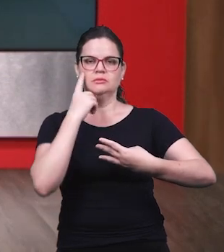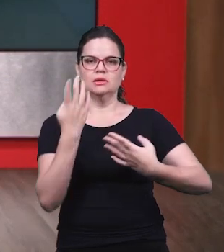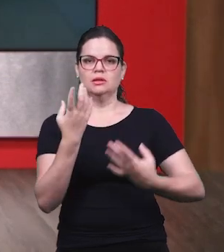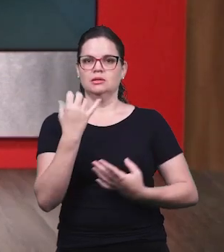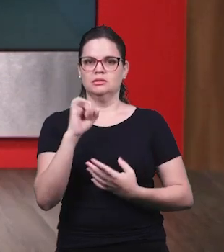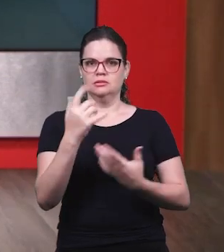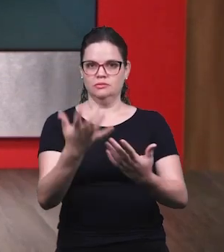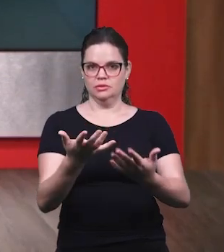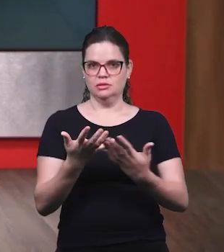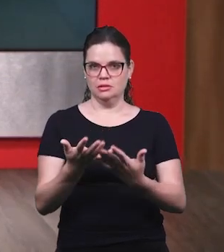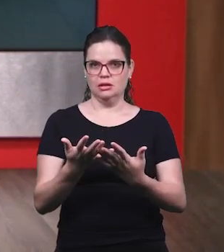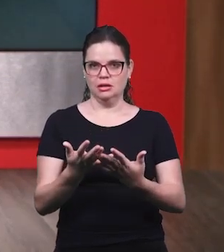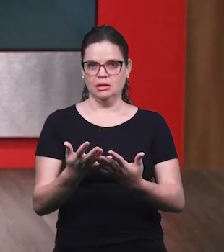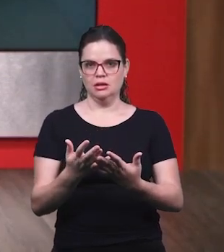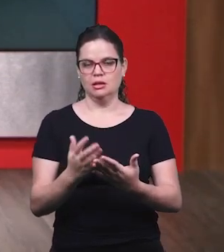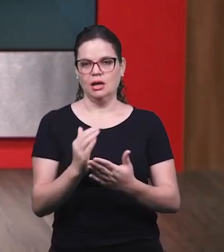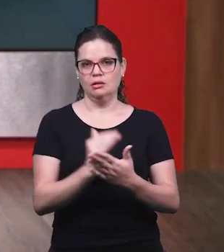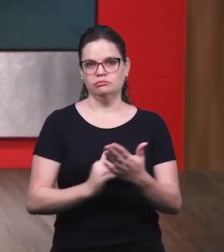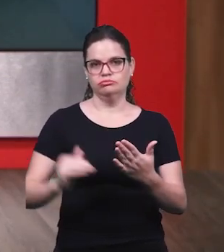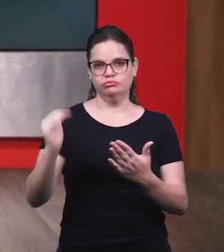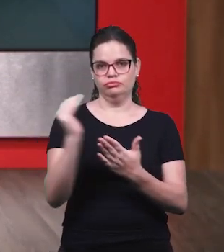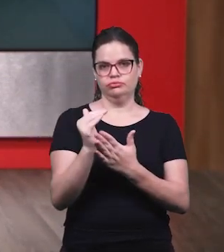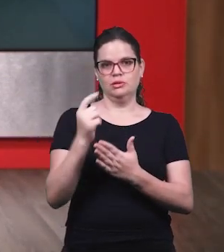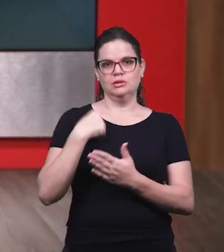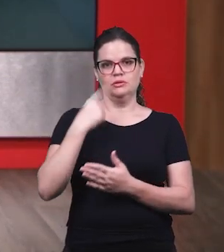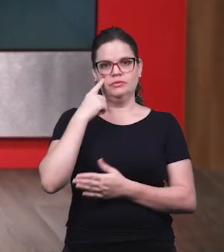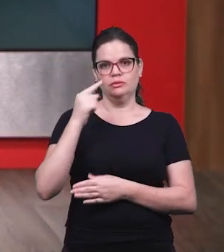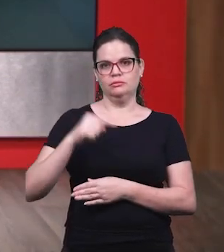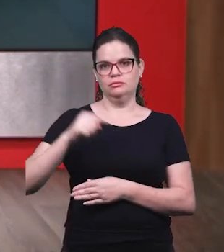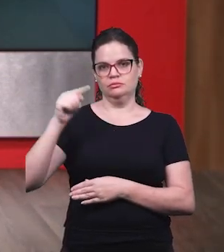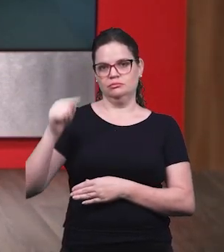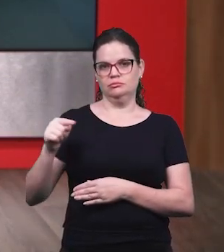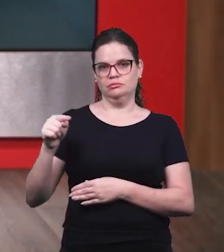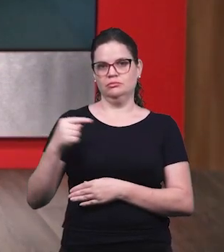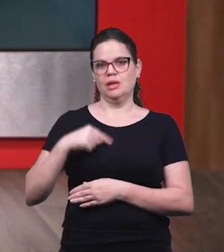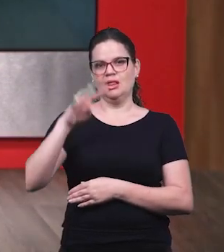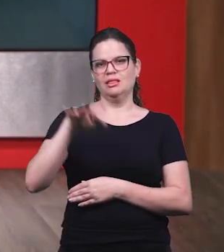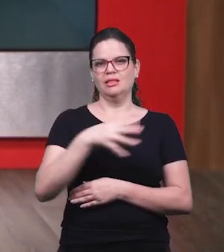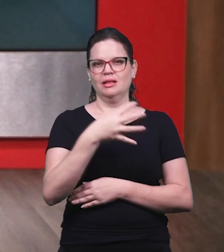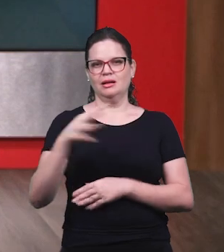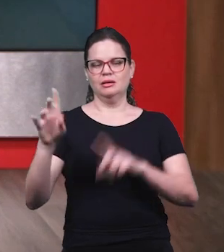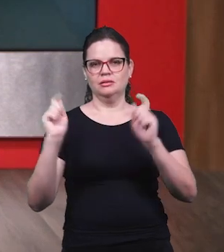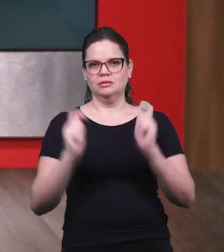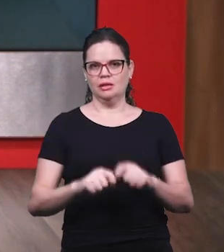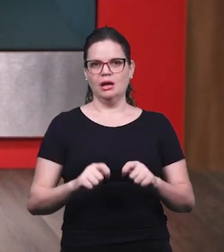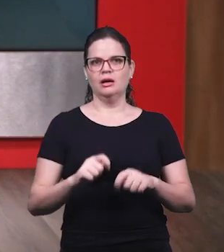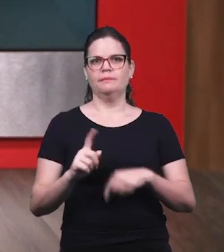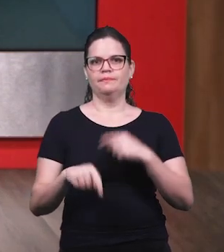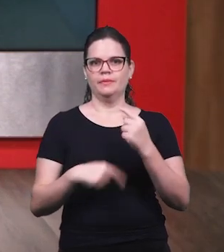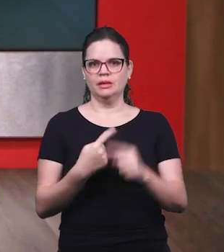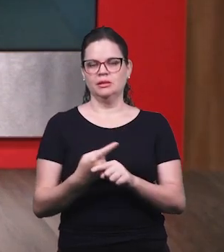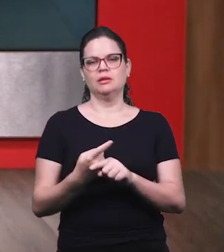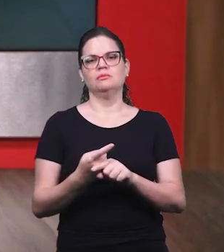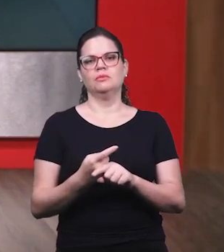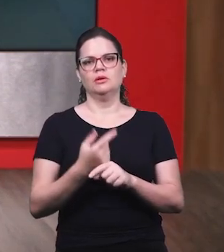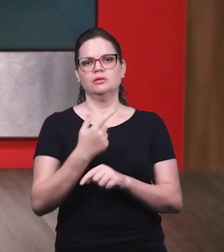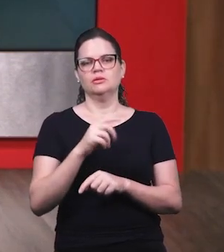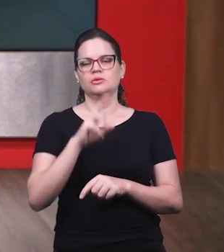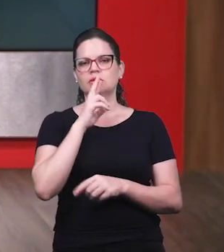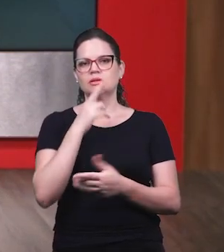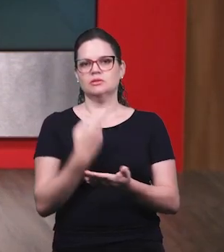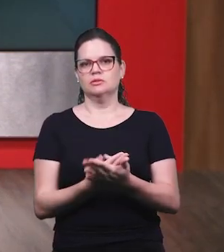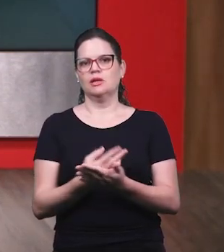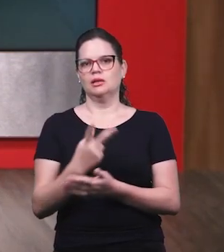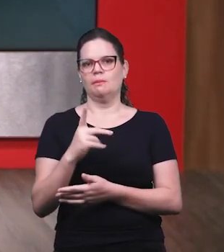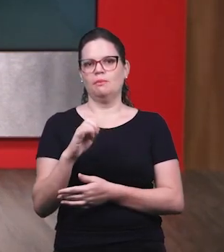basta você colocar aquele sinal circunflexo, coloca o valor, o sinal circunflexo e depois o valor da